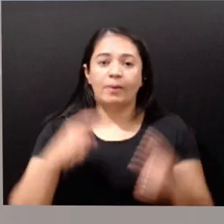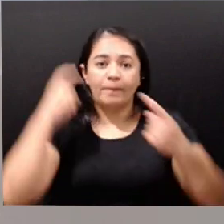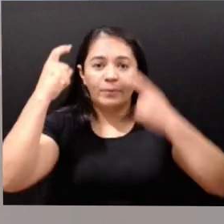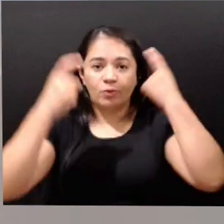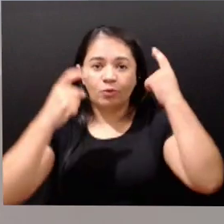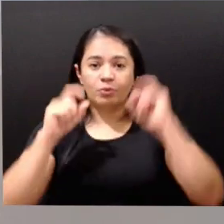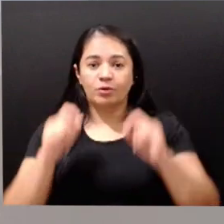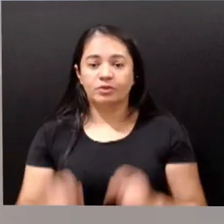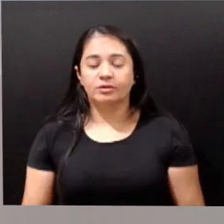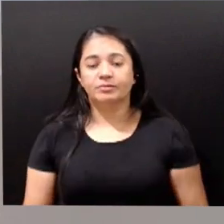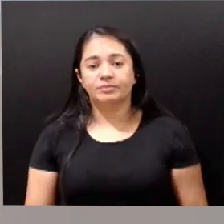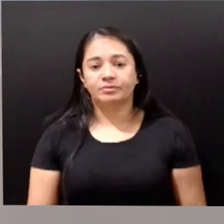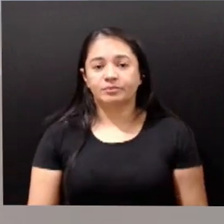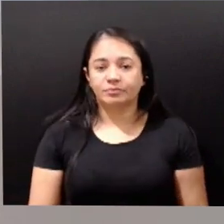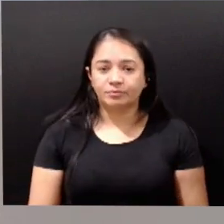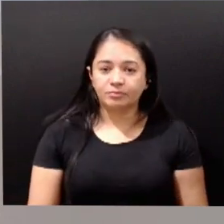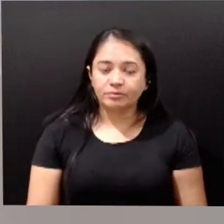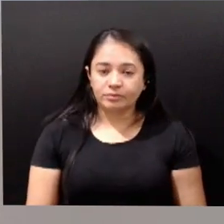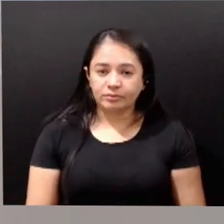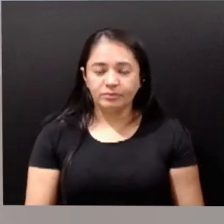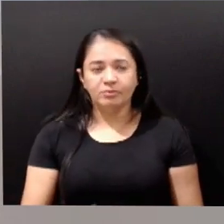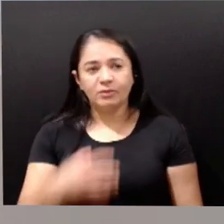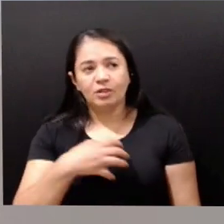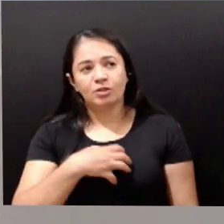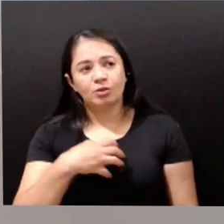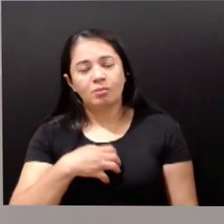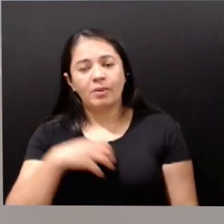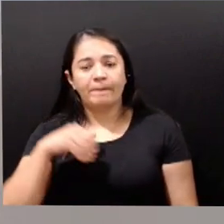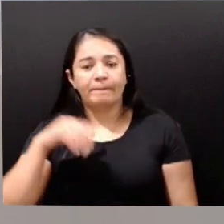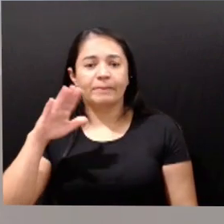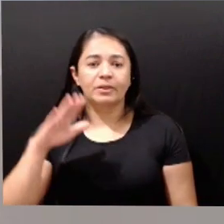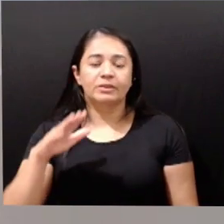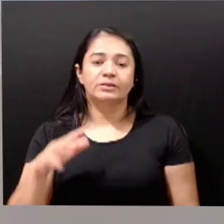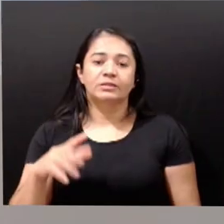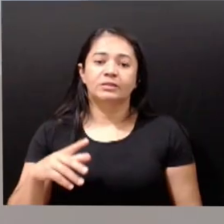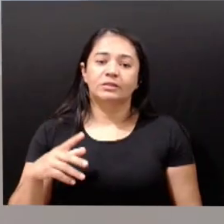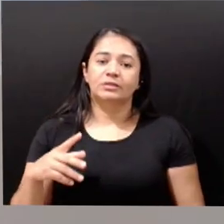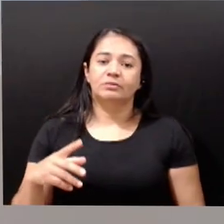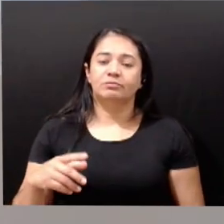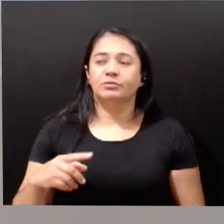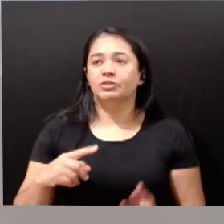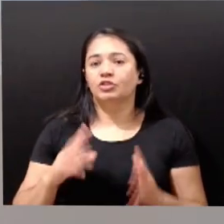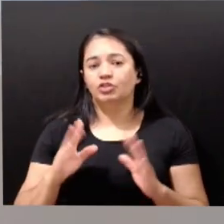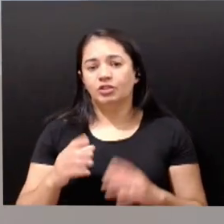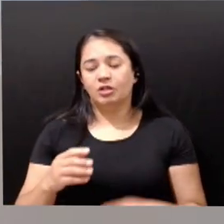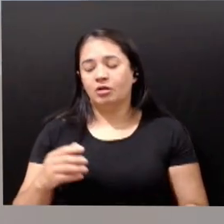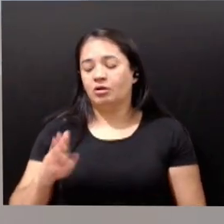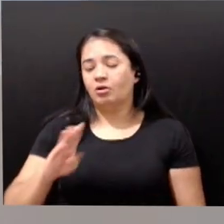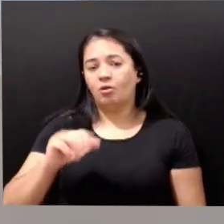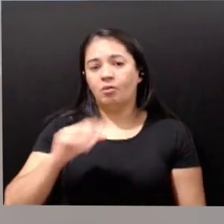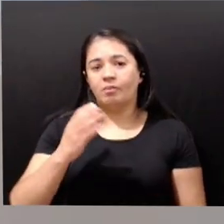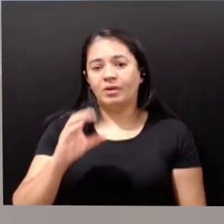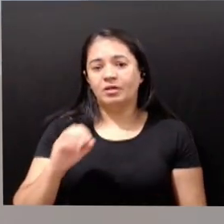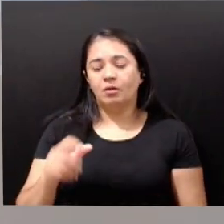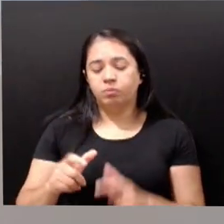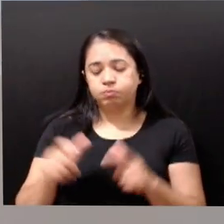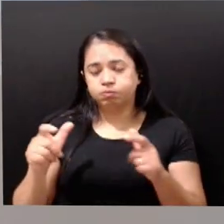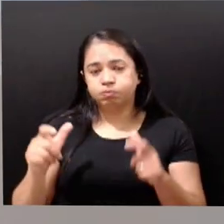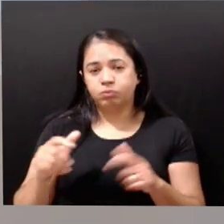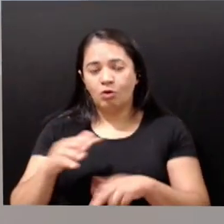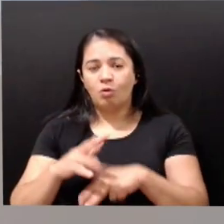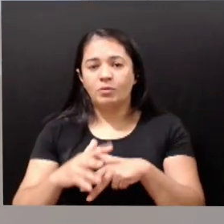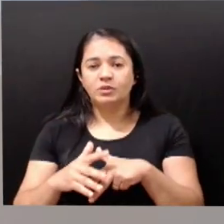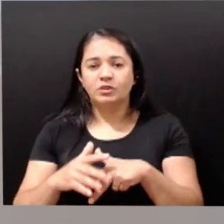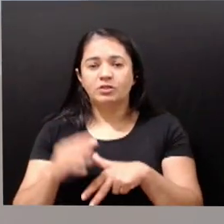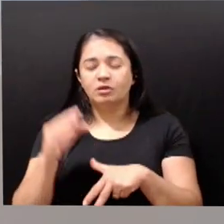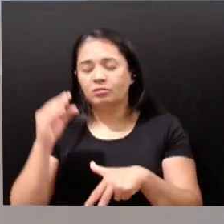que nos preocupa é que podem dar uma manifestação um pouco mais de sintomas, e essas complicações viscerais, como eu falei, esse baço crescido, num